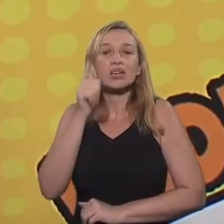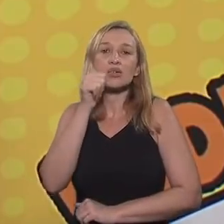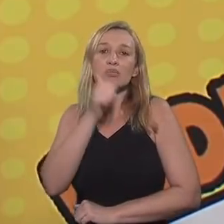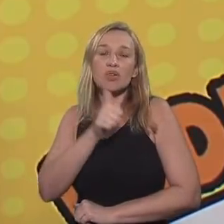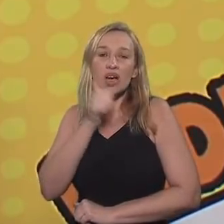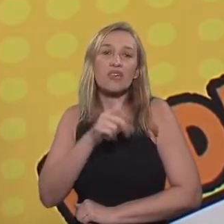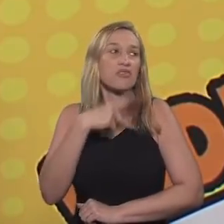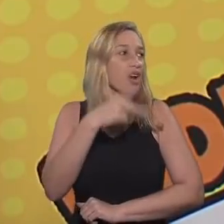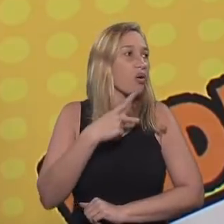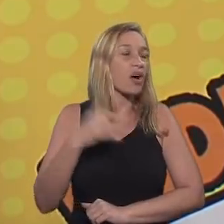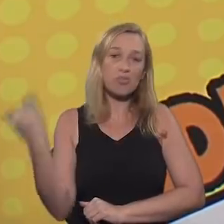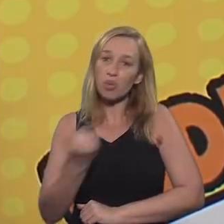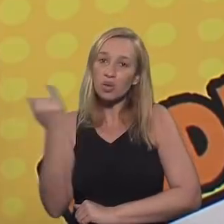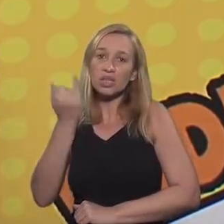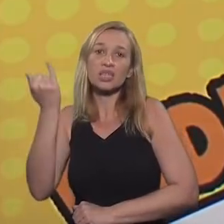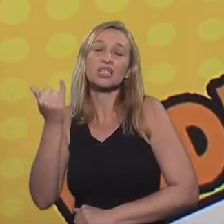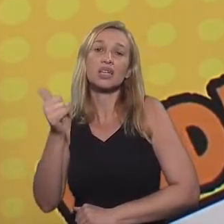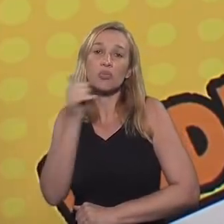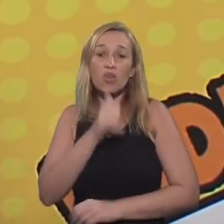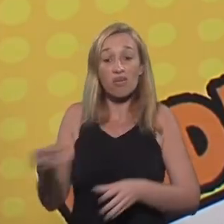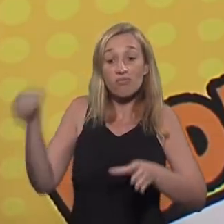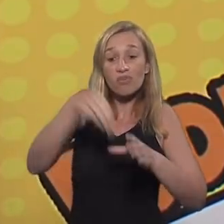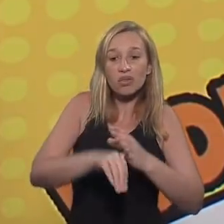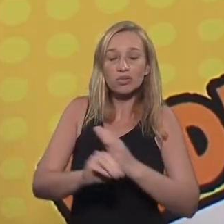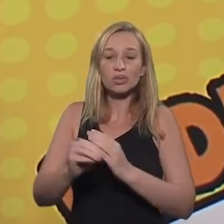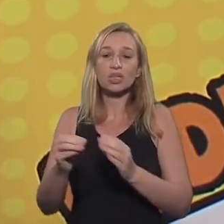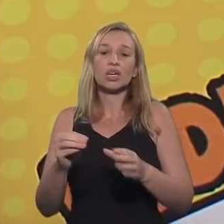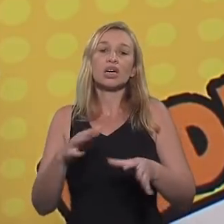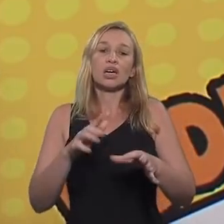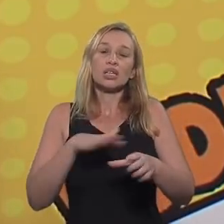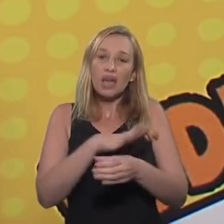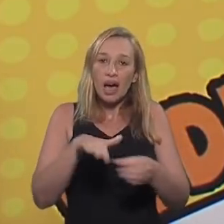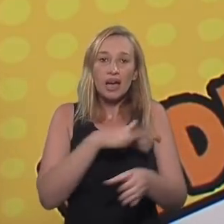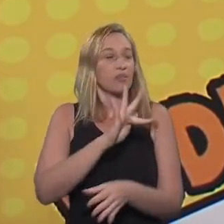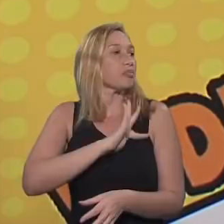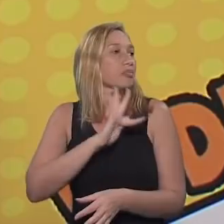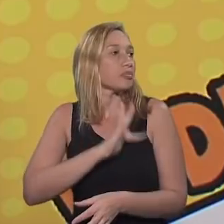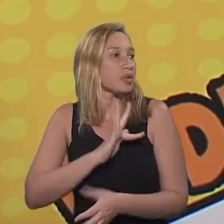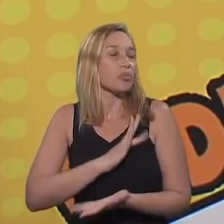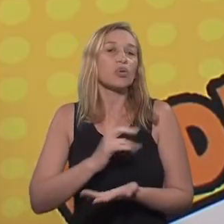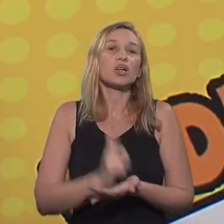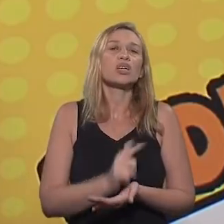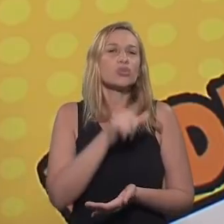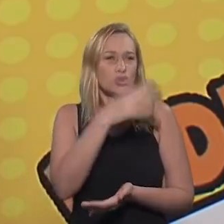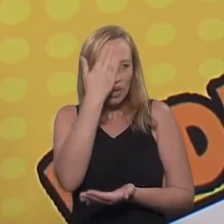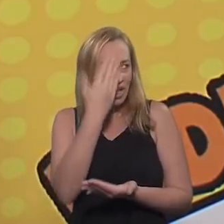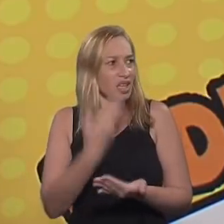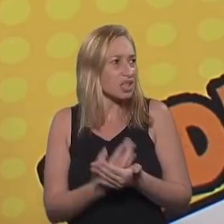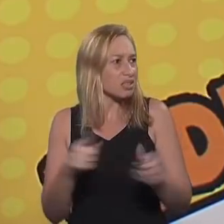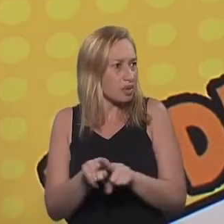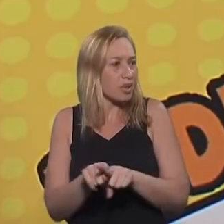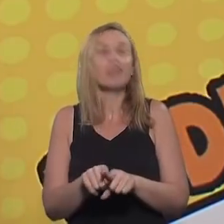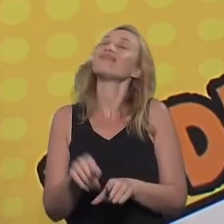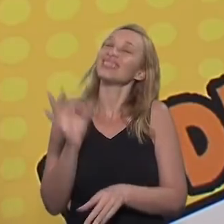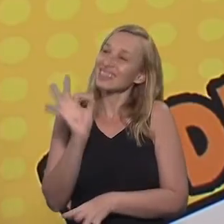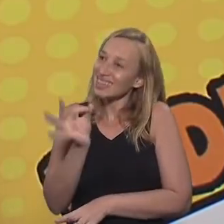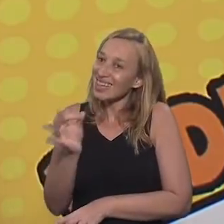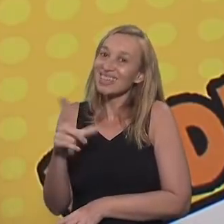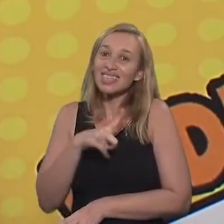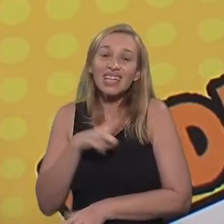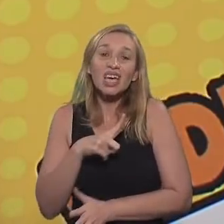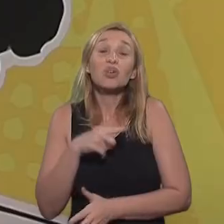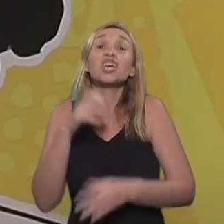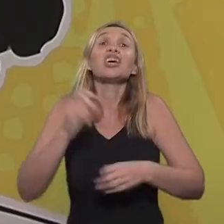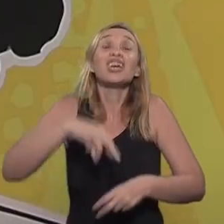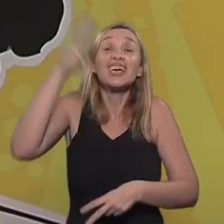importância das mulheres na carreira militar, da sensibilidade que essas mulheres podem trazer para o serviço também, né, deputado? O senhor também acredita nisso? Eu